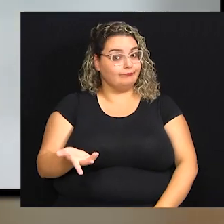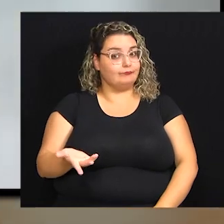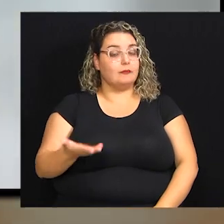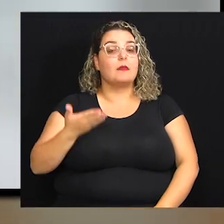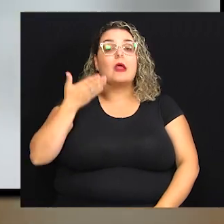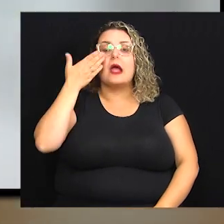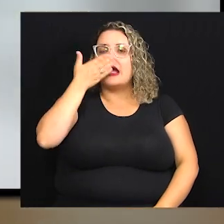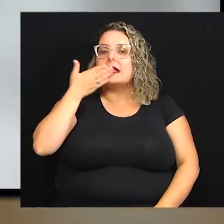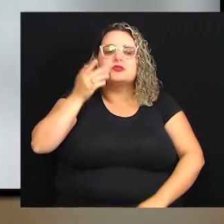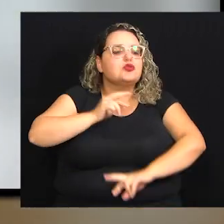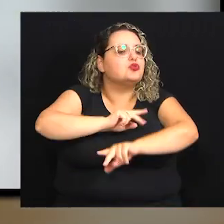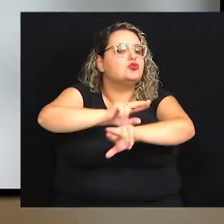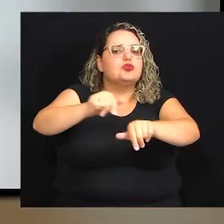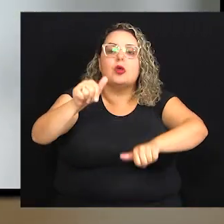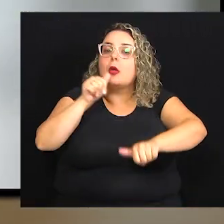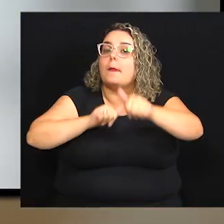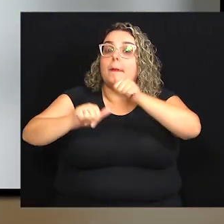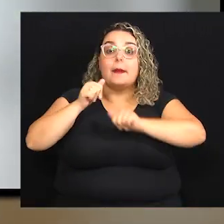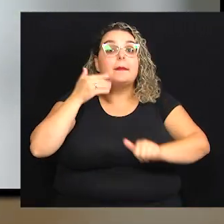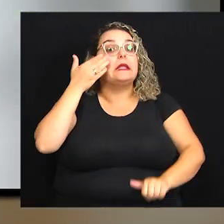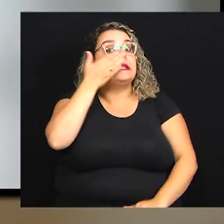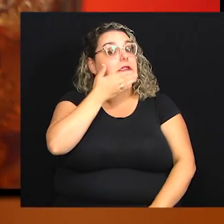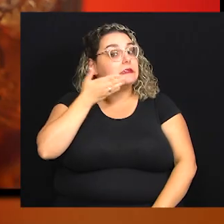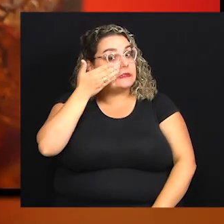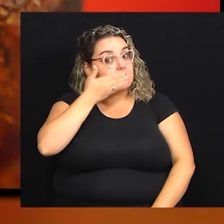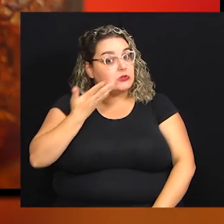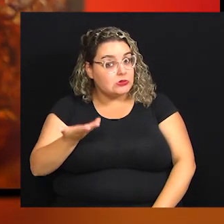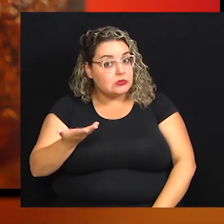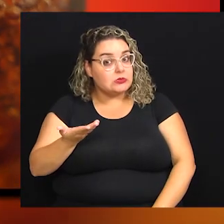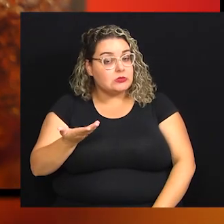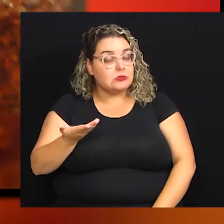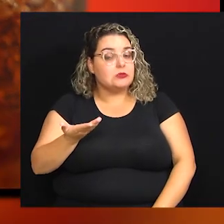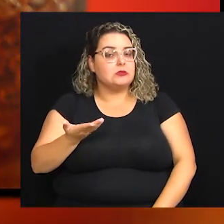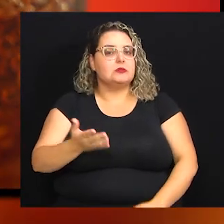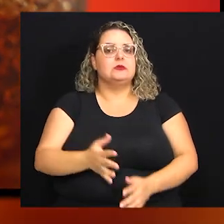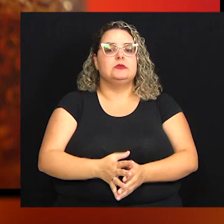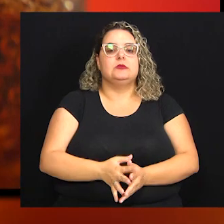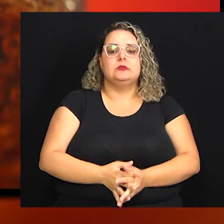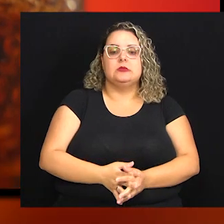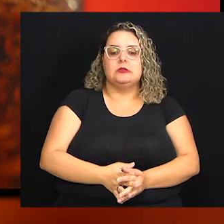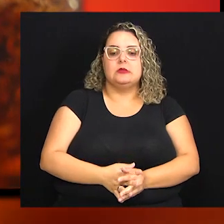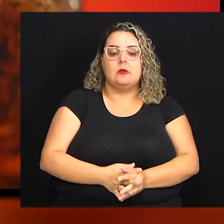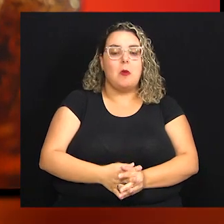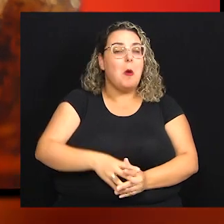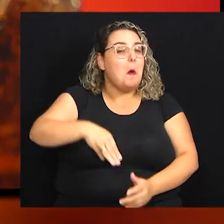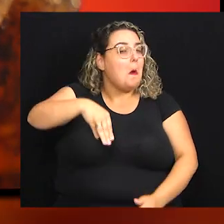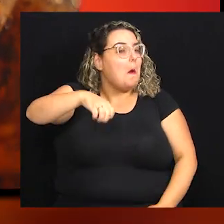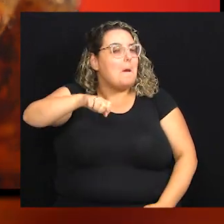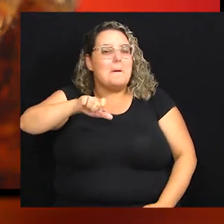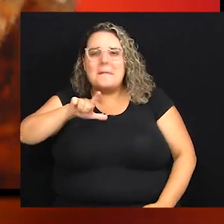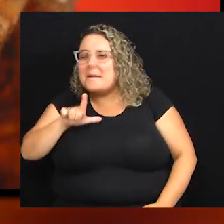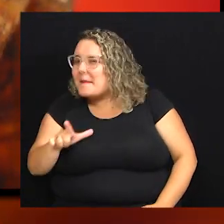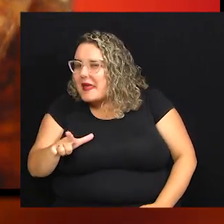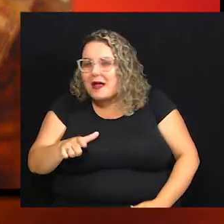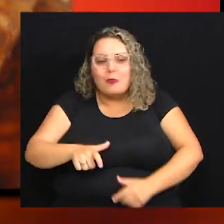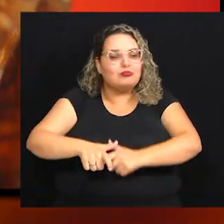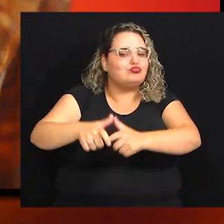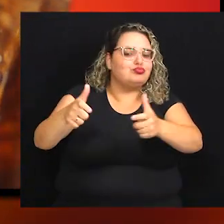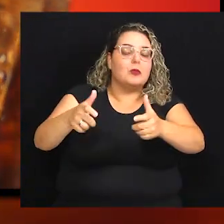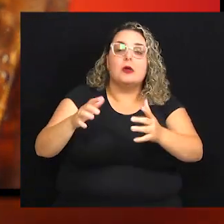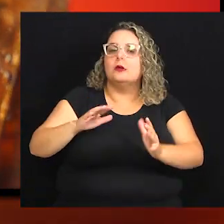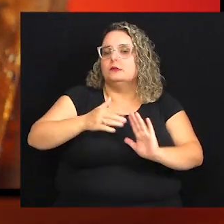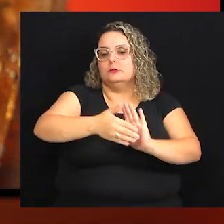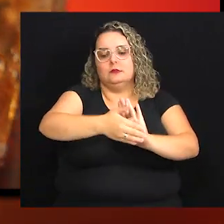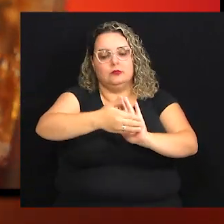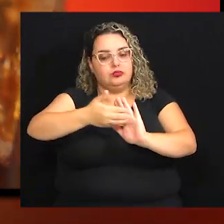Então, açúcares, bebidas açucaradas, esse excesso de mel, isso tudo a gente